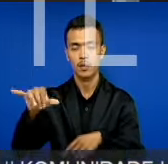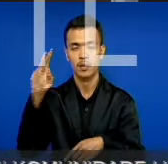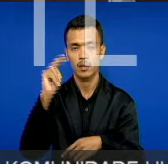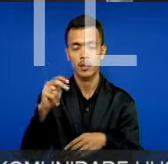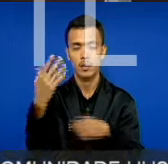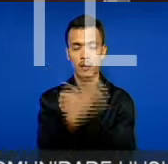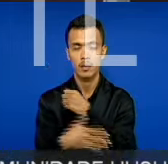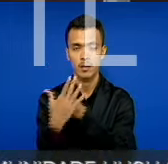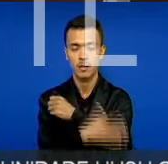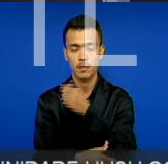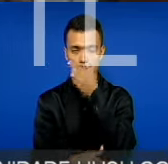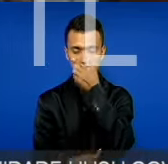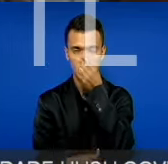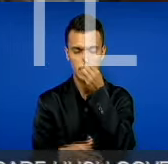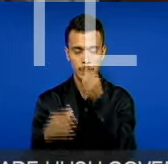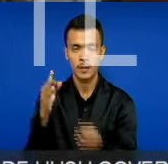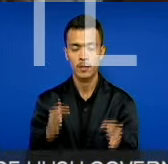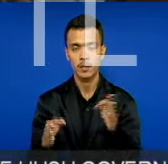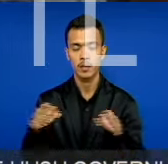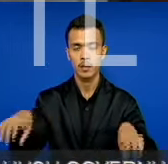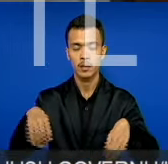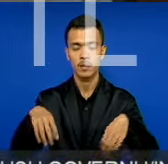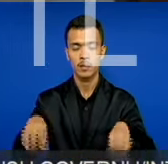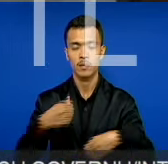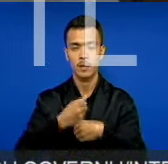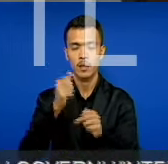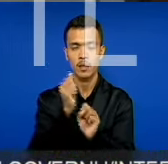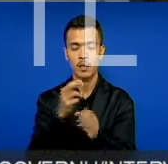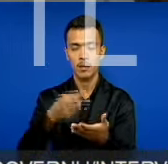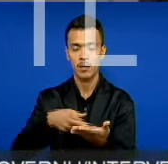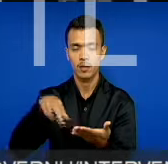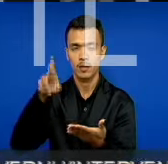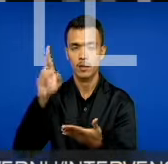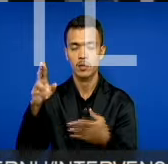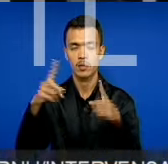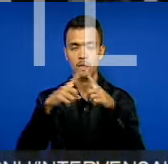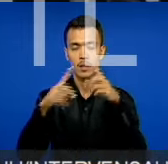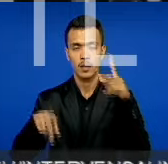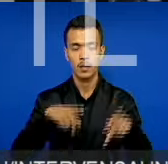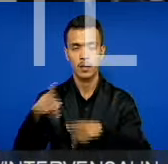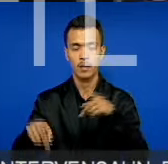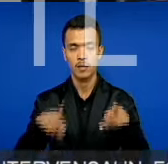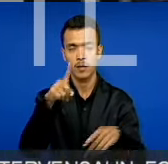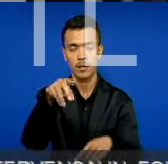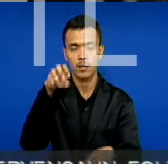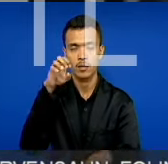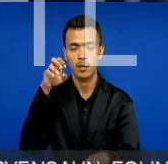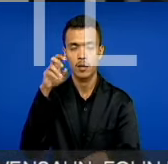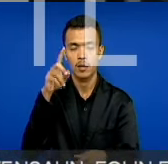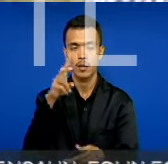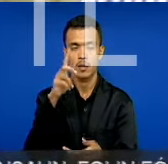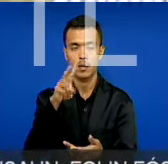origem. Além de nesse serviço migração mos halo emissão visto trabalho, ba ema rihung ida atus rua resing,